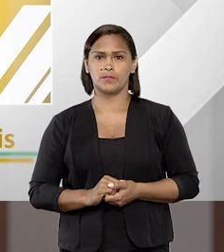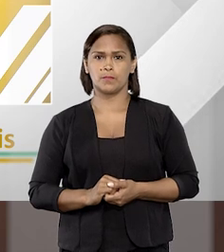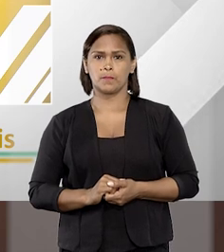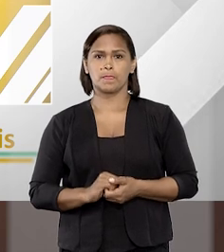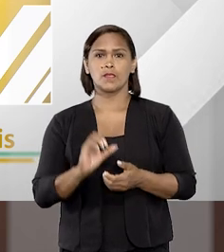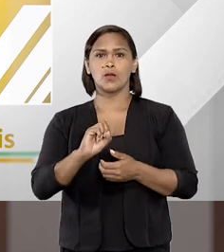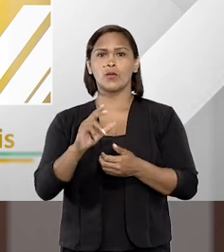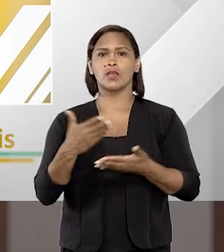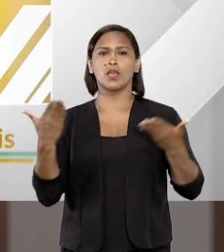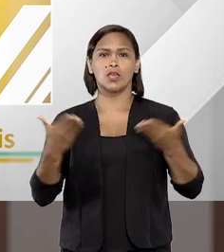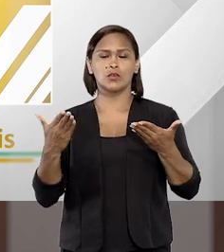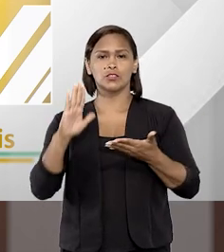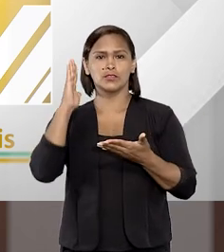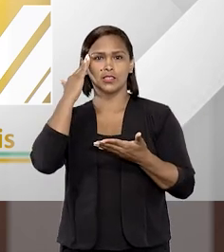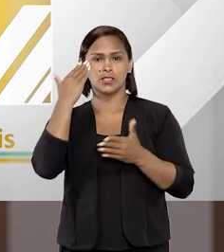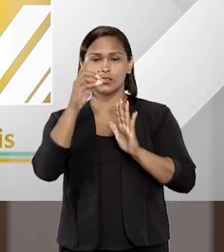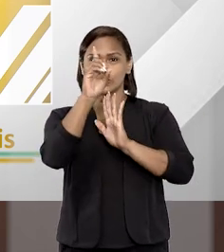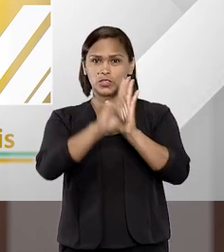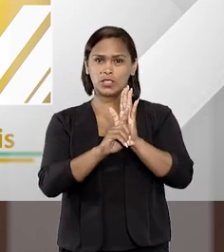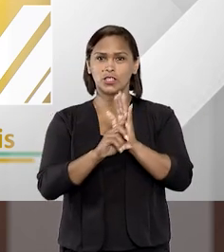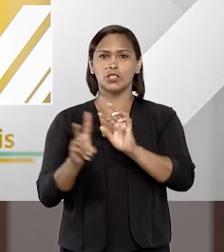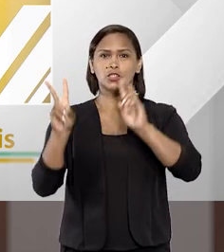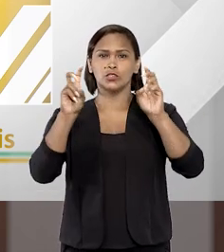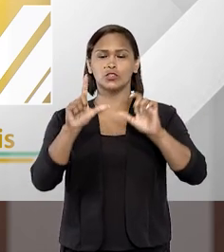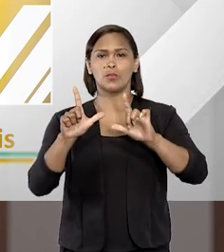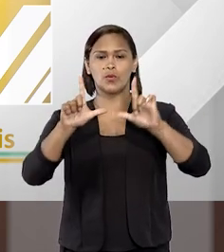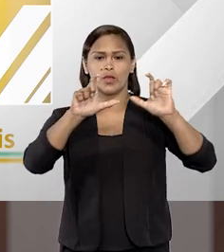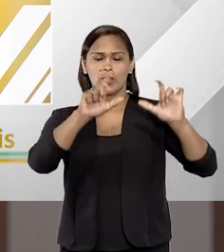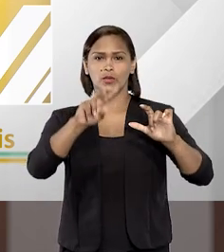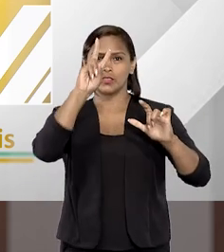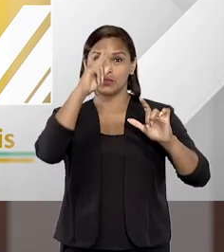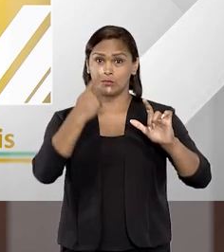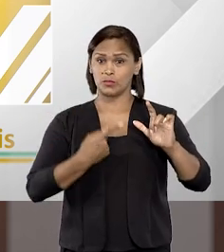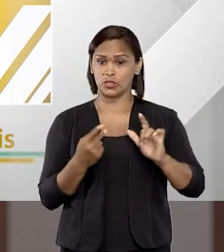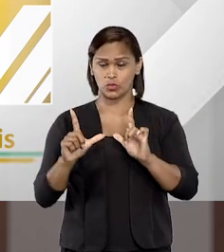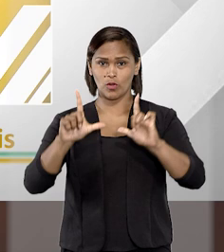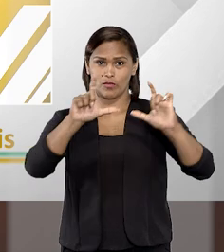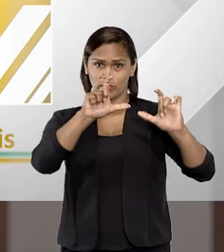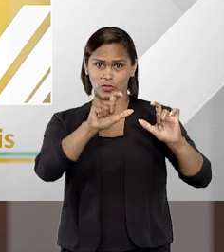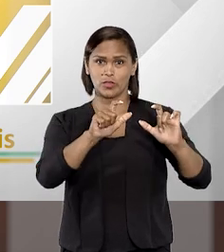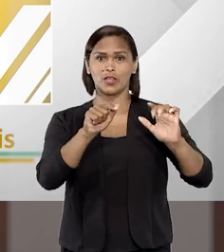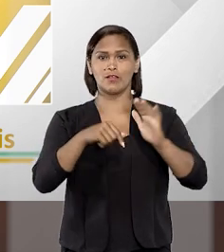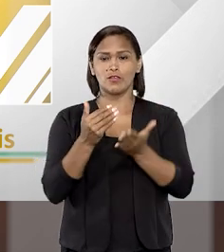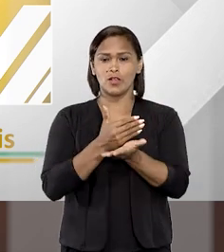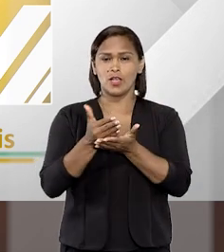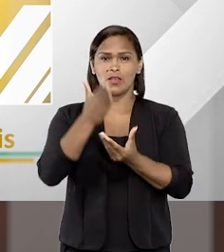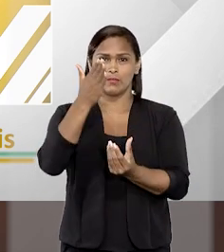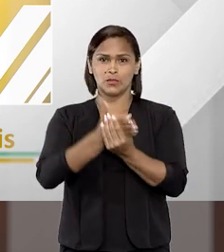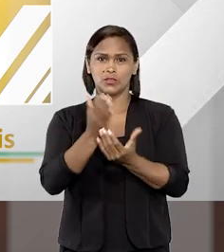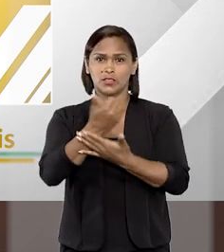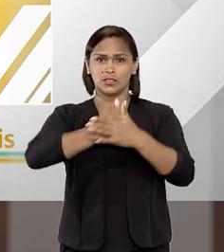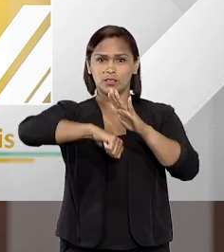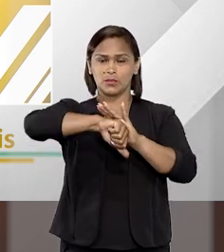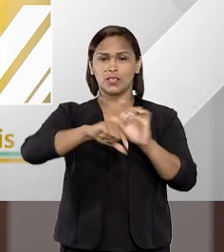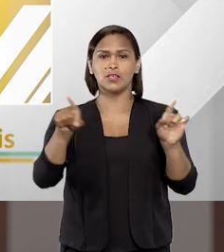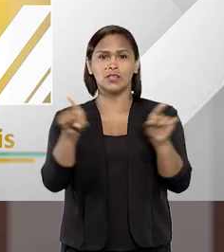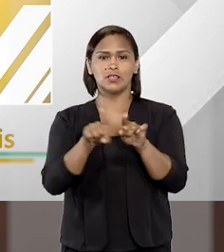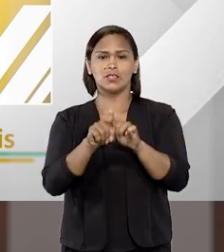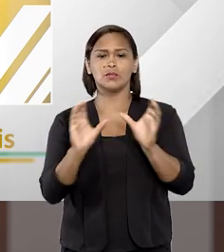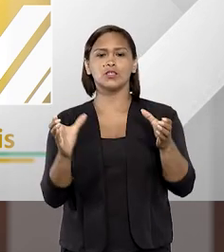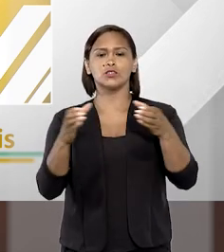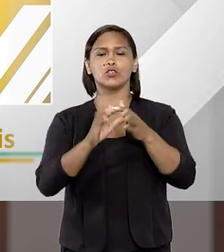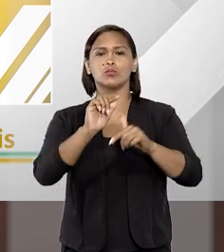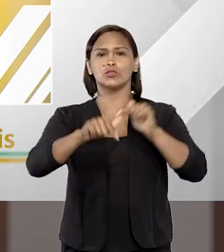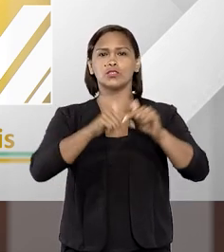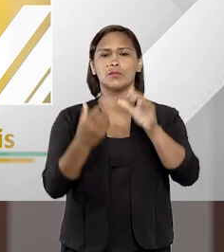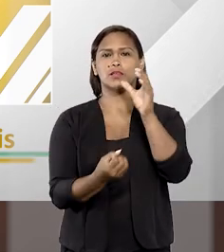Ok hoje você entendeu direito sobre o reconhecimento pessoal e fotográfico em processos criminais e também sobre o